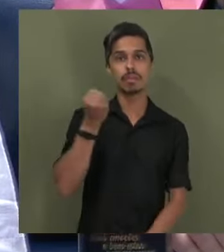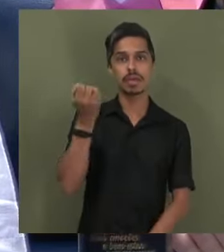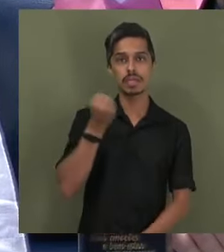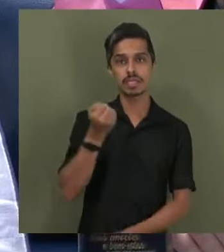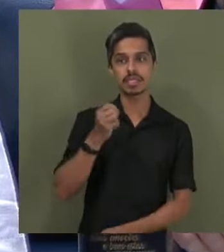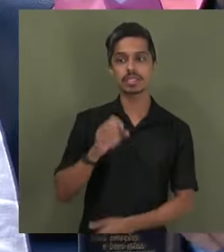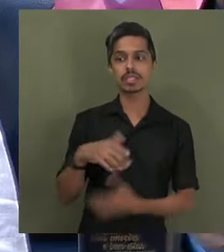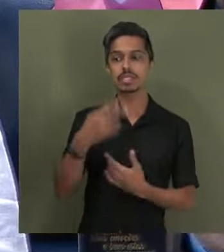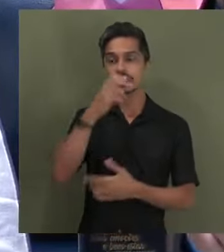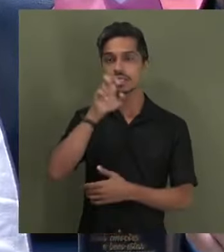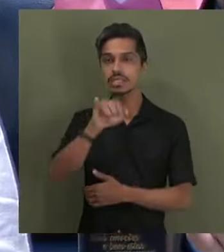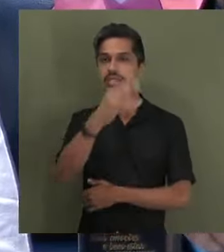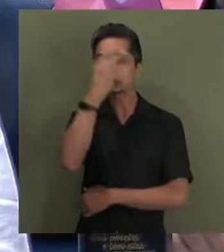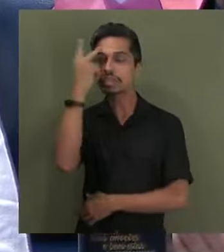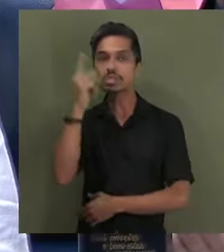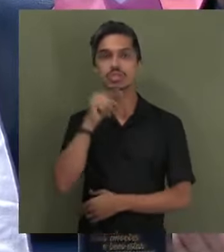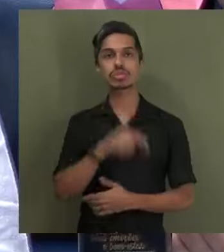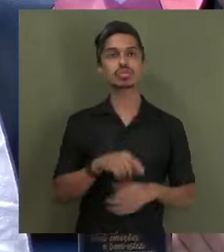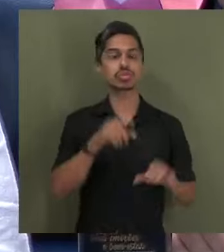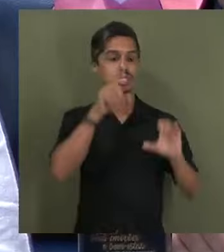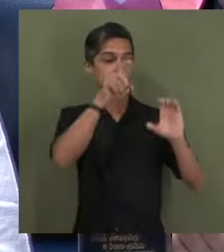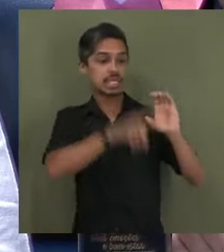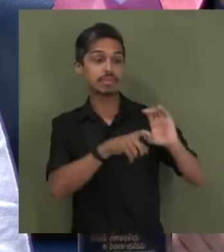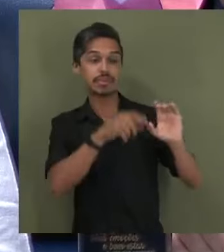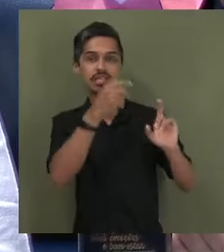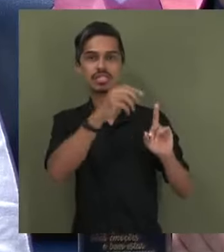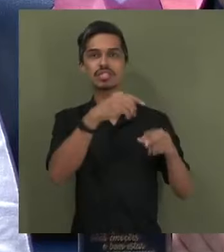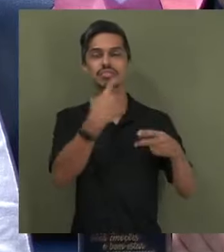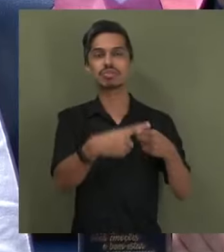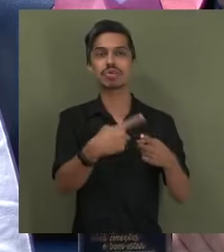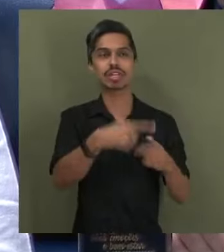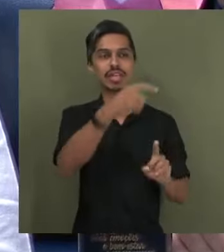para dependentes das vítimas do feminicídio,